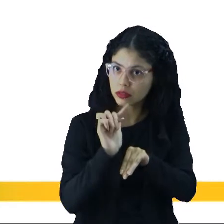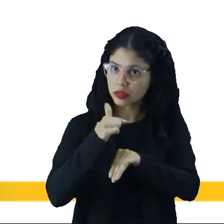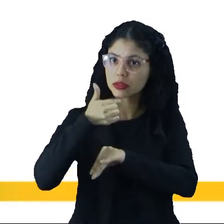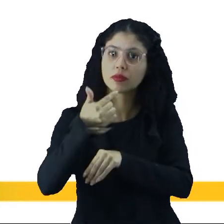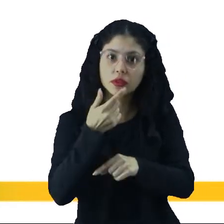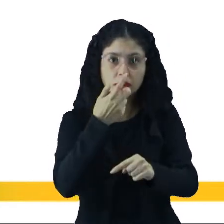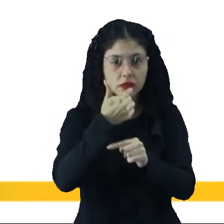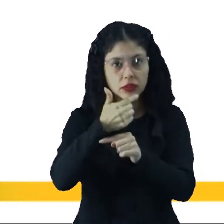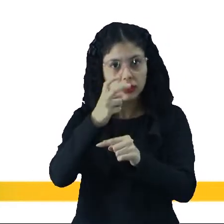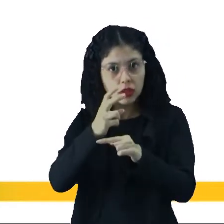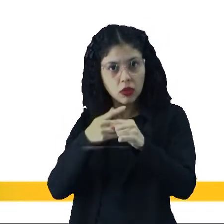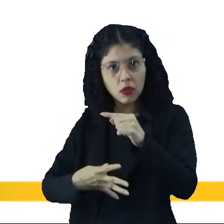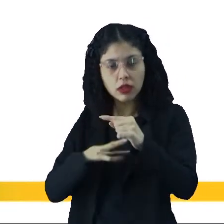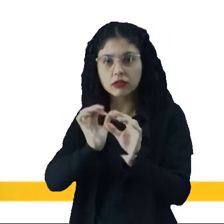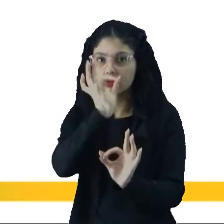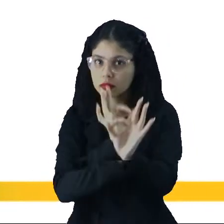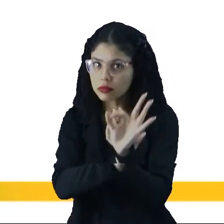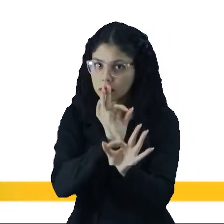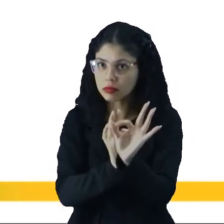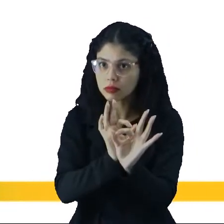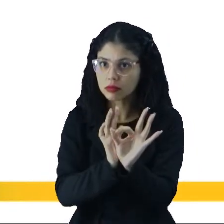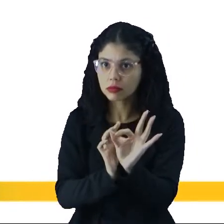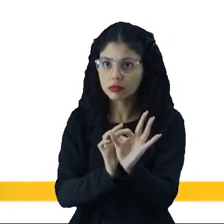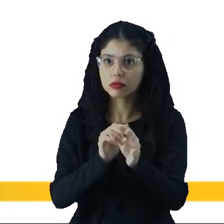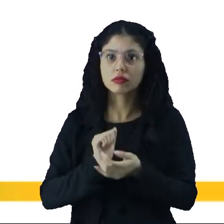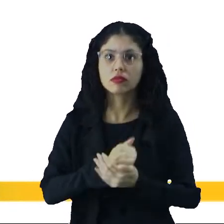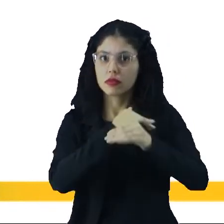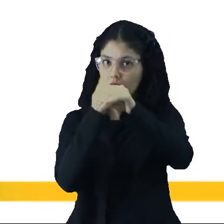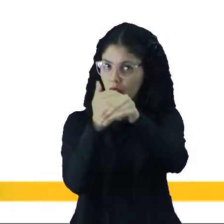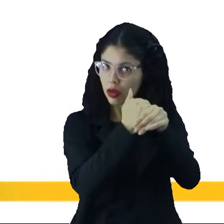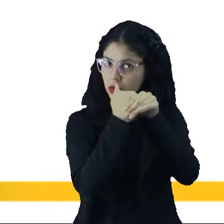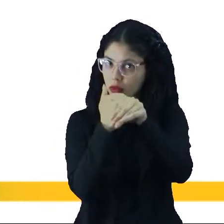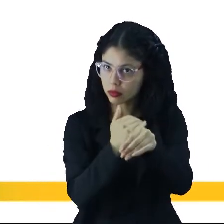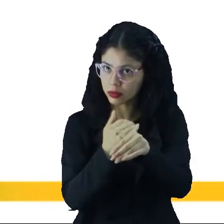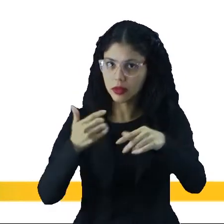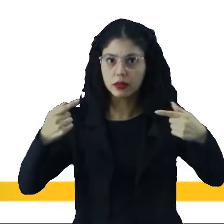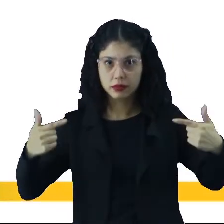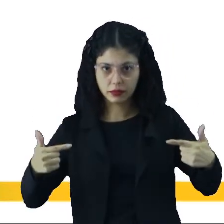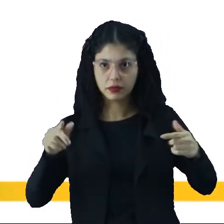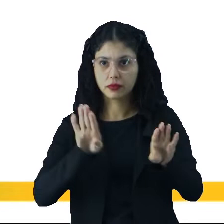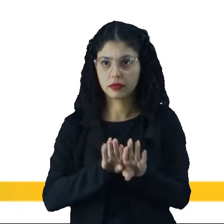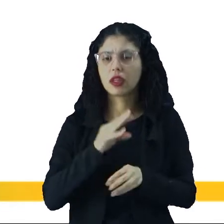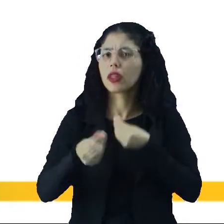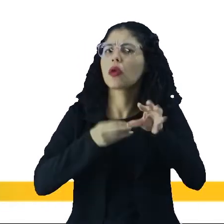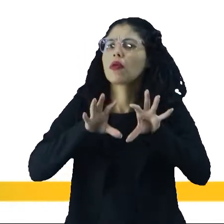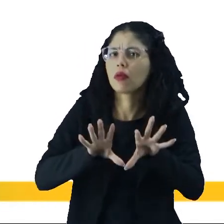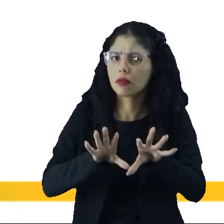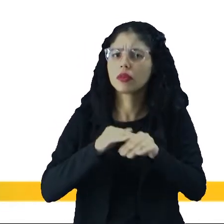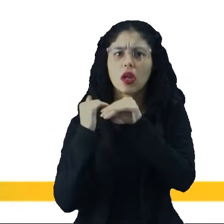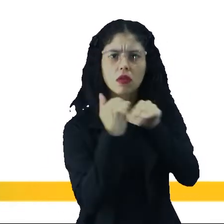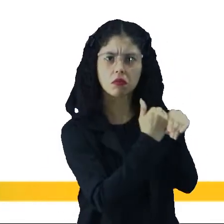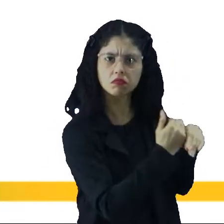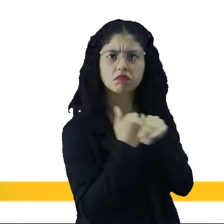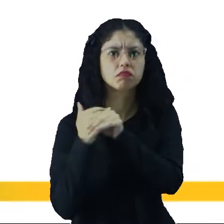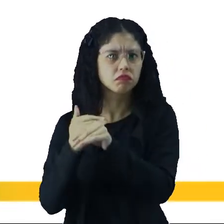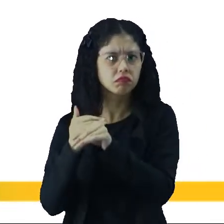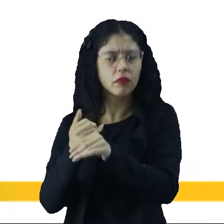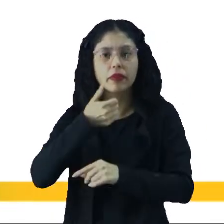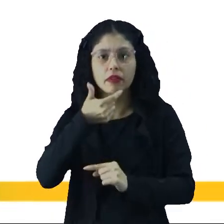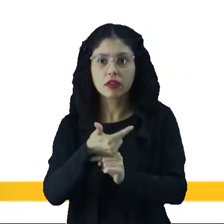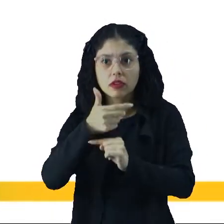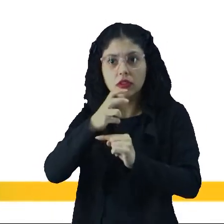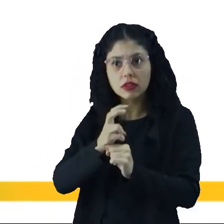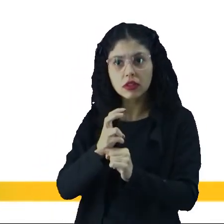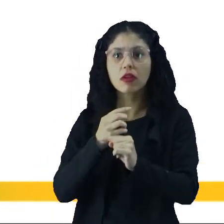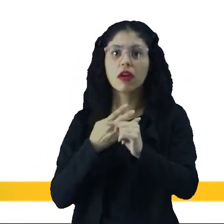é 25/4. Eu vou ter que mexer aqui para que fique igual a essa daqui. E tem como fazer isso, professor? Tem. 25